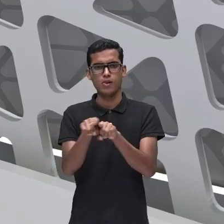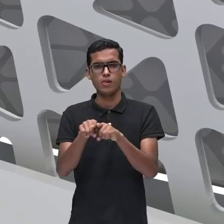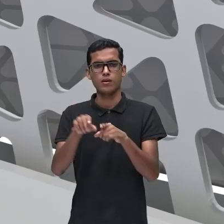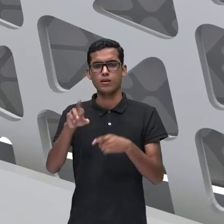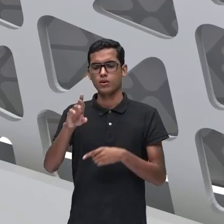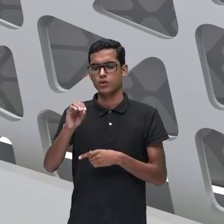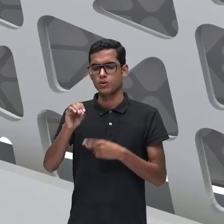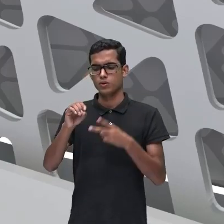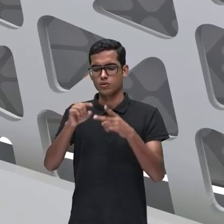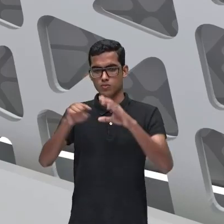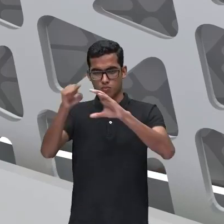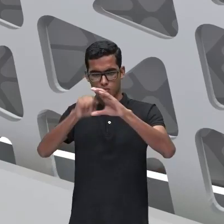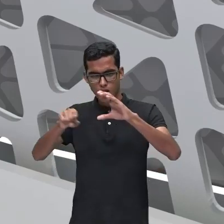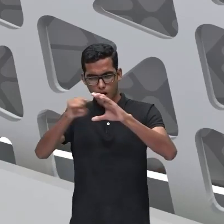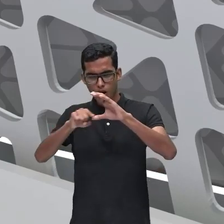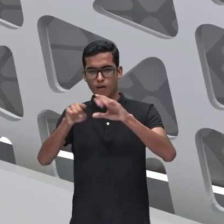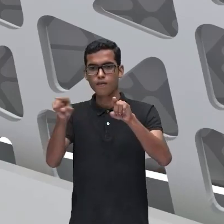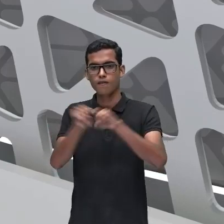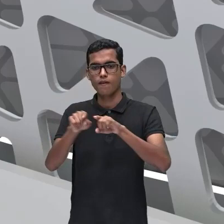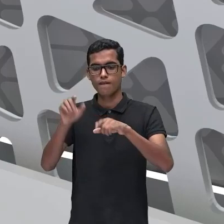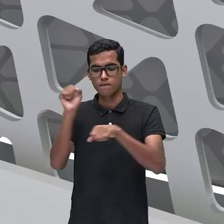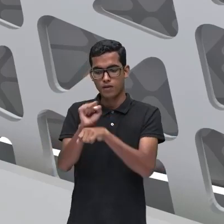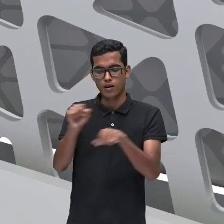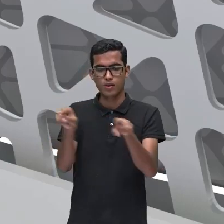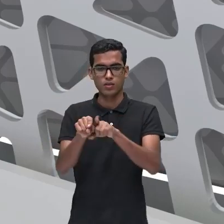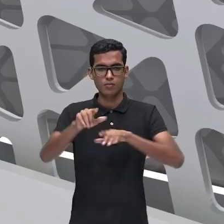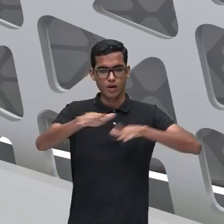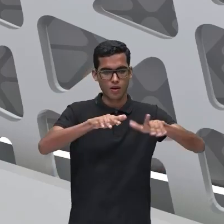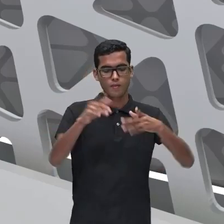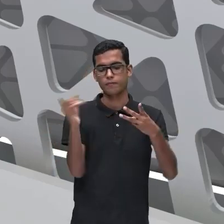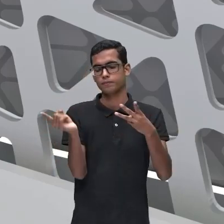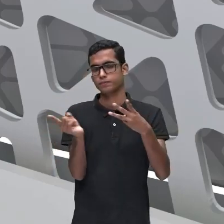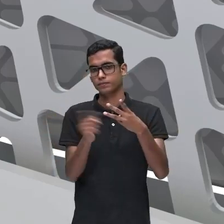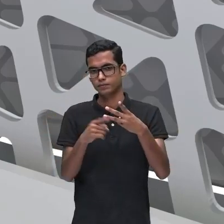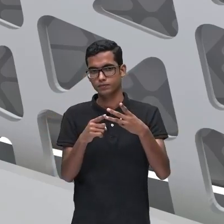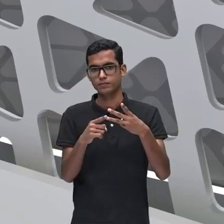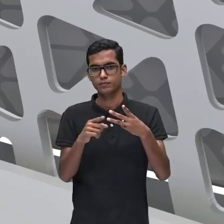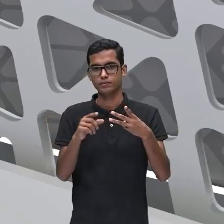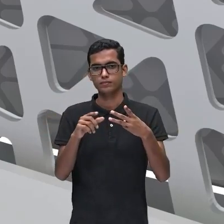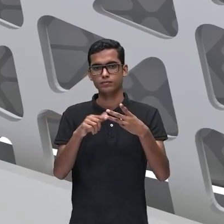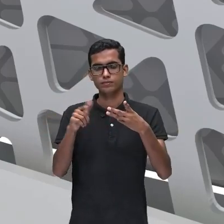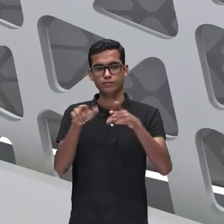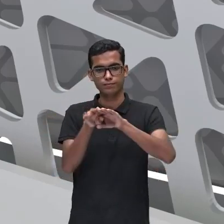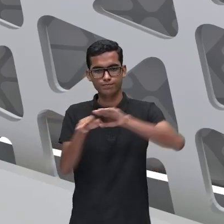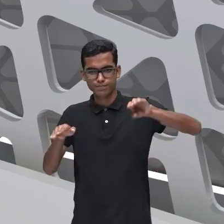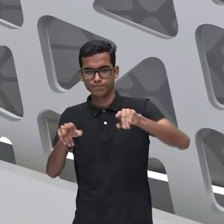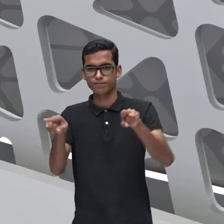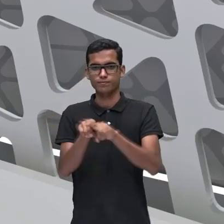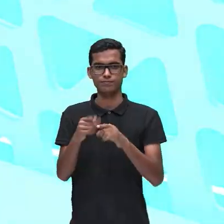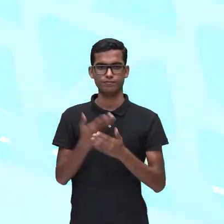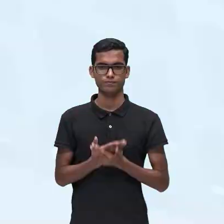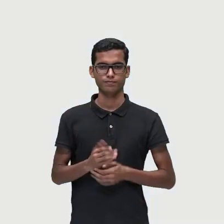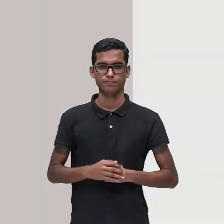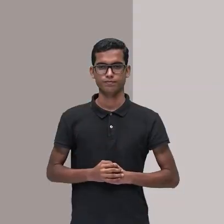roldanas fixas e móveis e falamos também de plano inclinado.